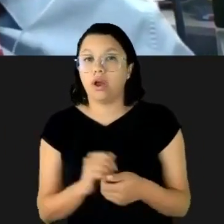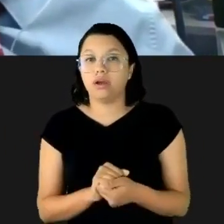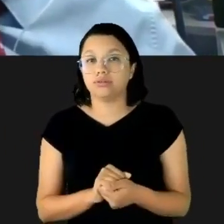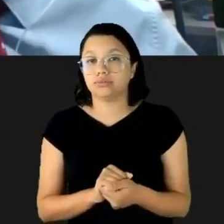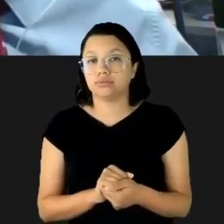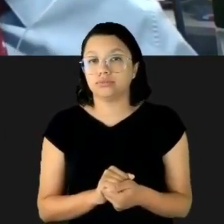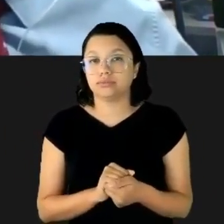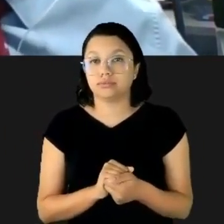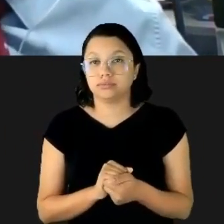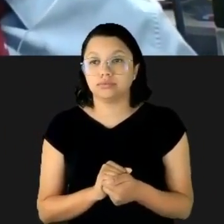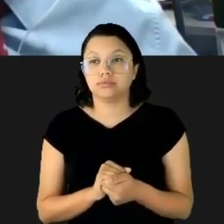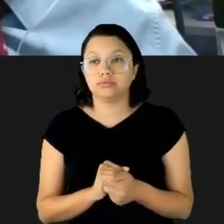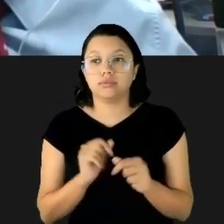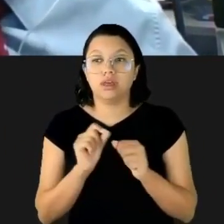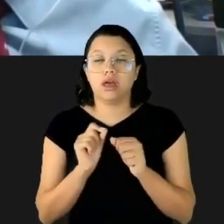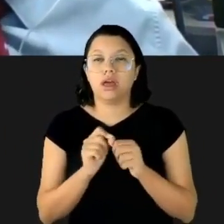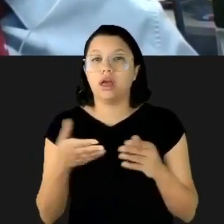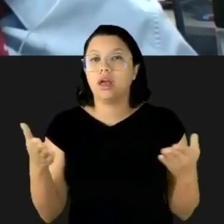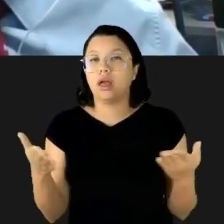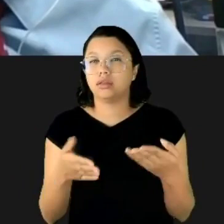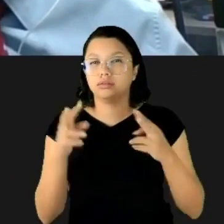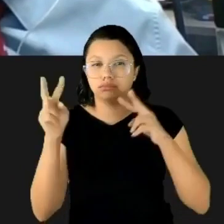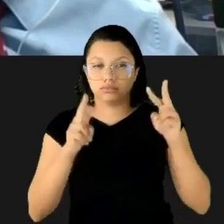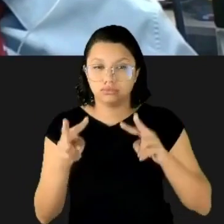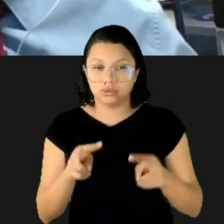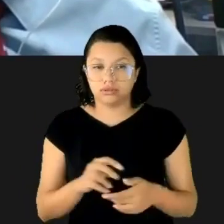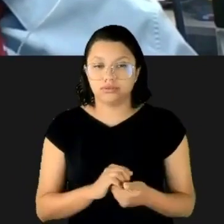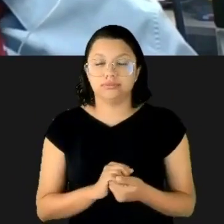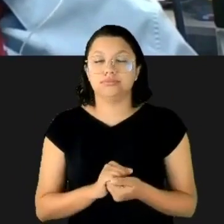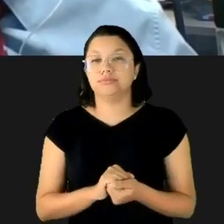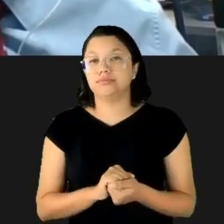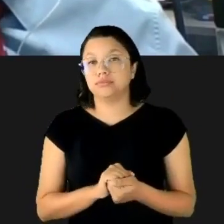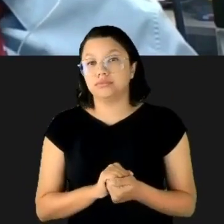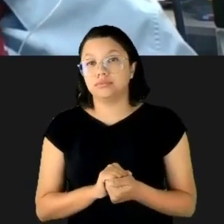para fazer essa essa análise